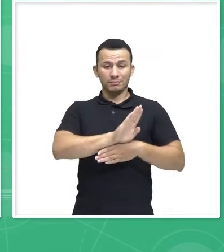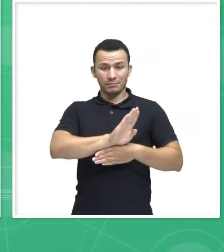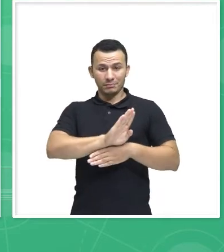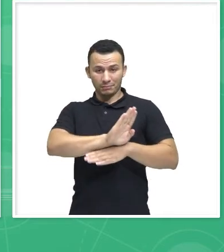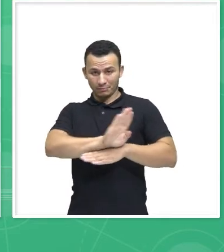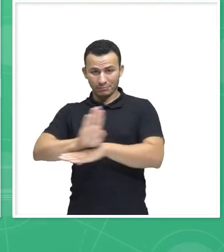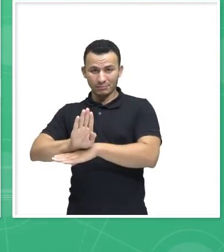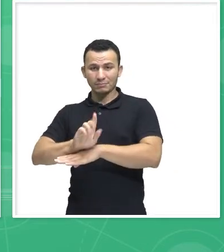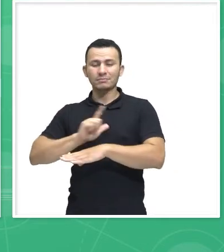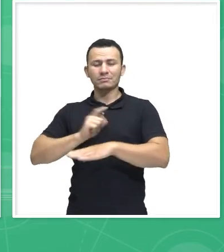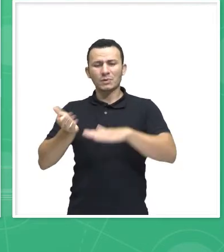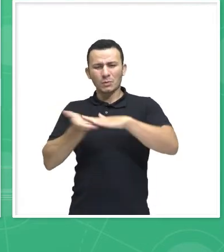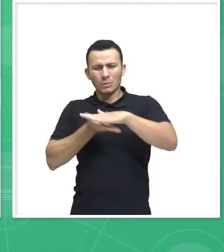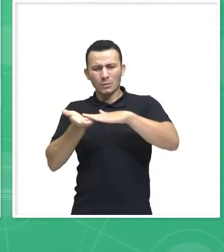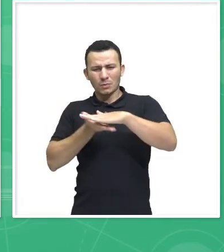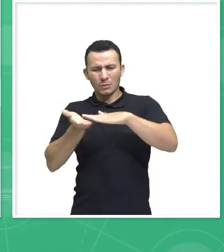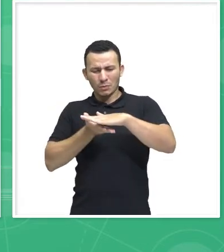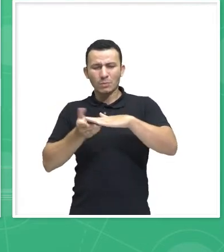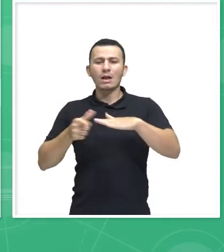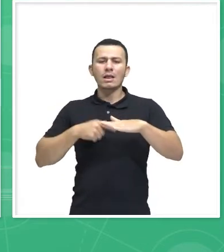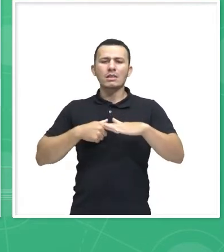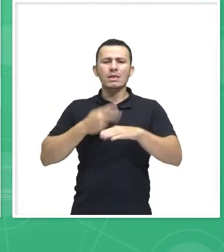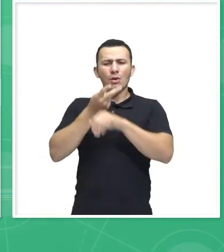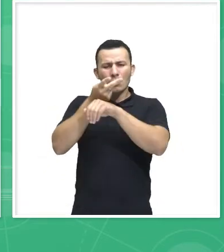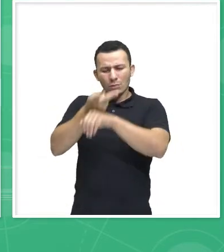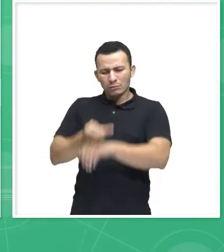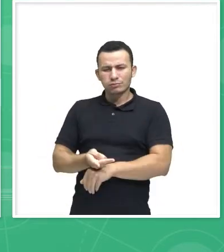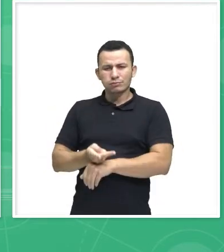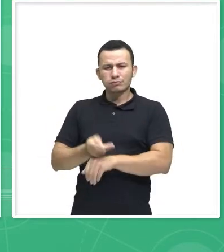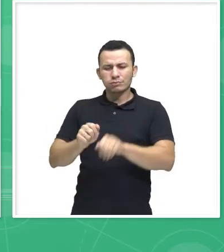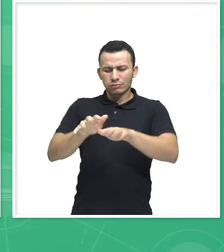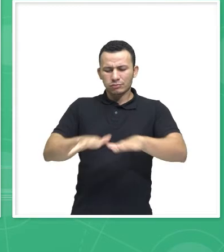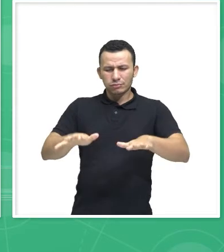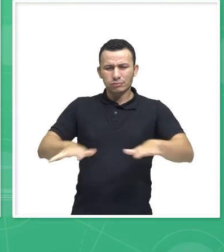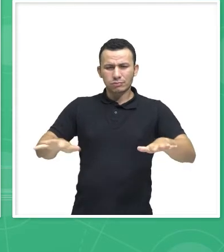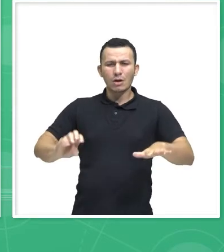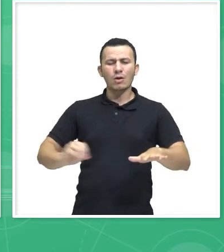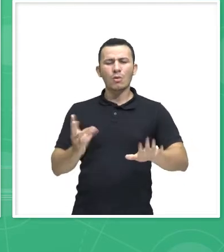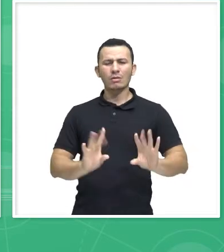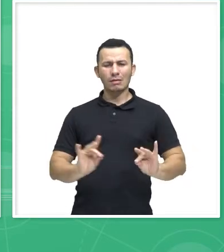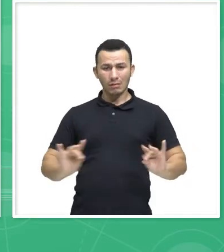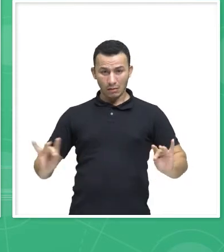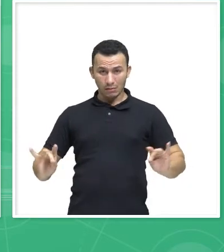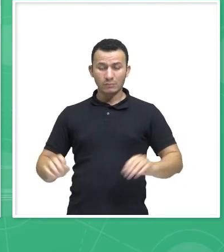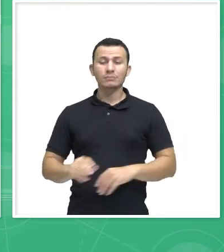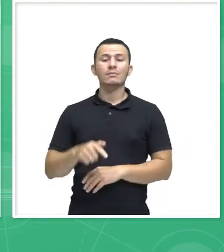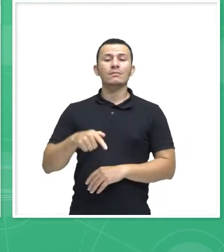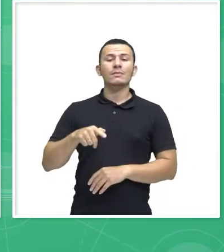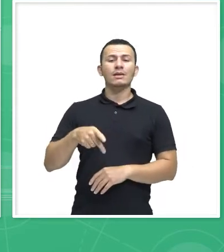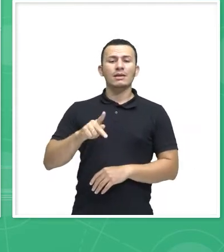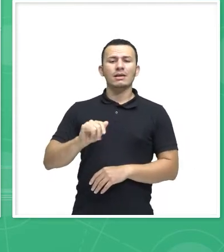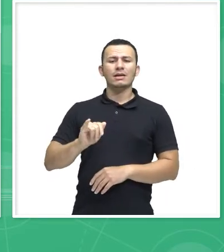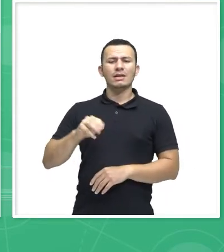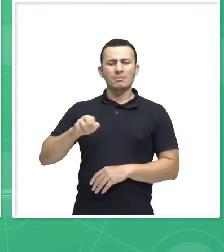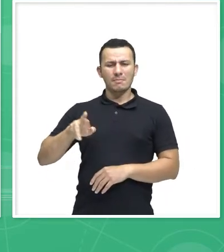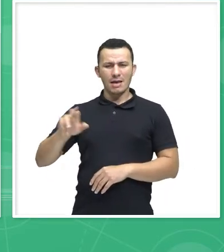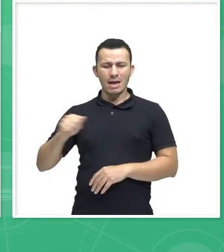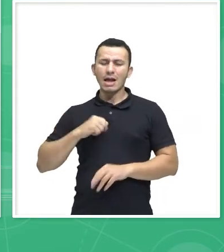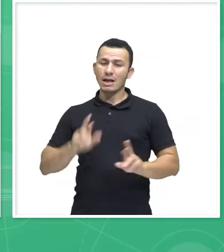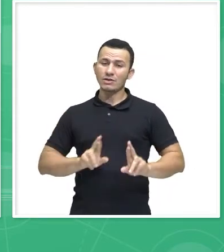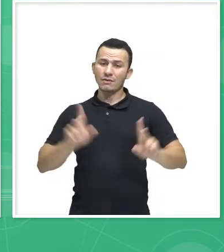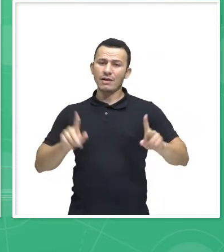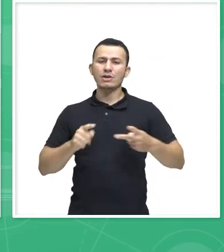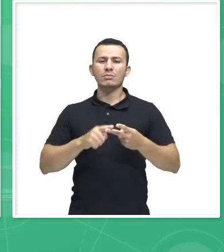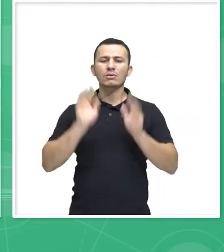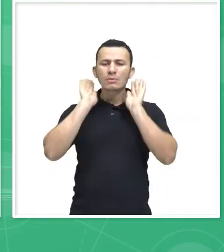expandidas passa o maior parte do tempo no fundo arenoso lodoso acho que meras diferem dos demais Rodrigues por